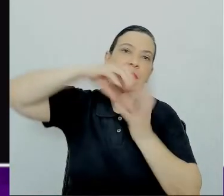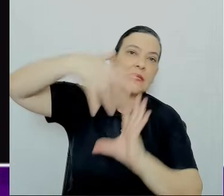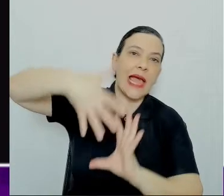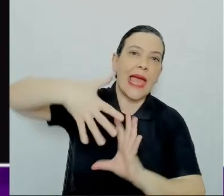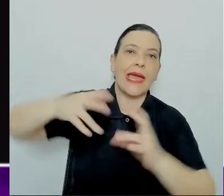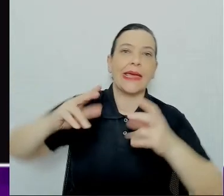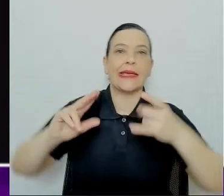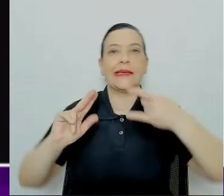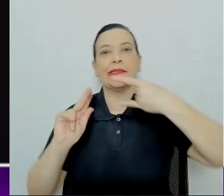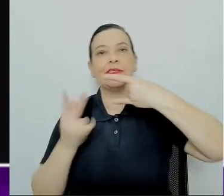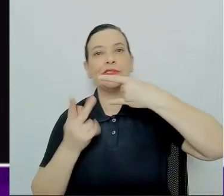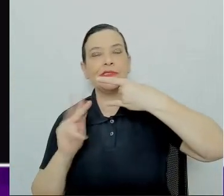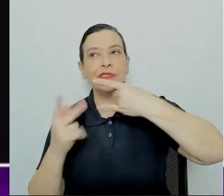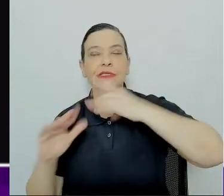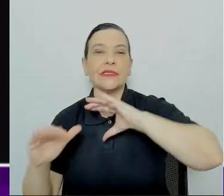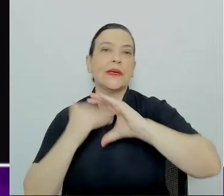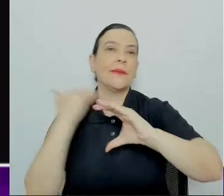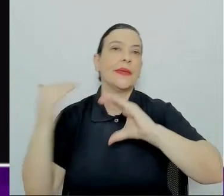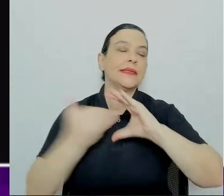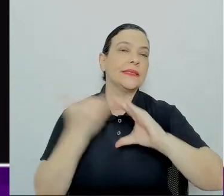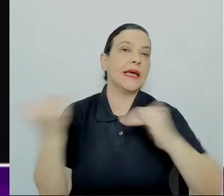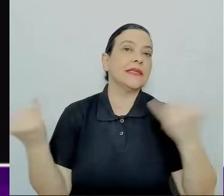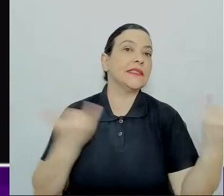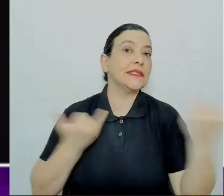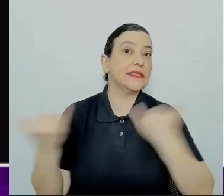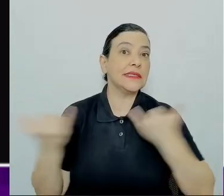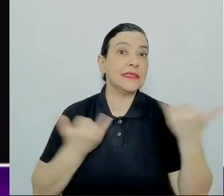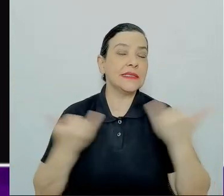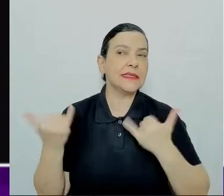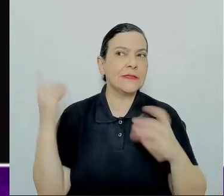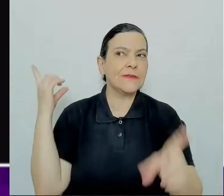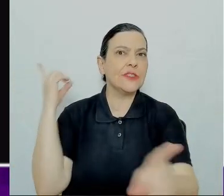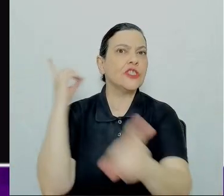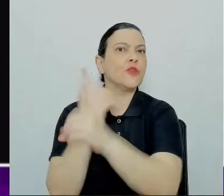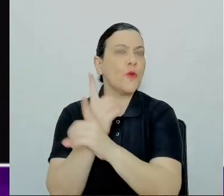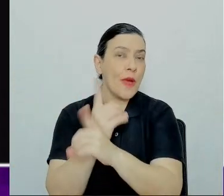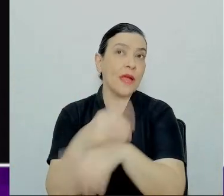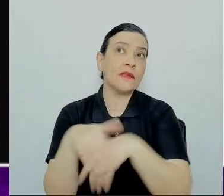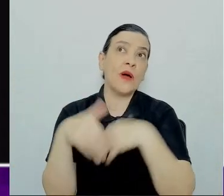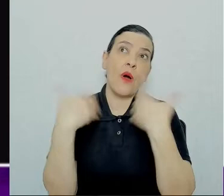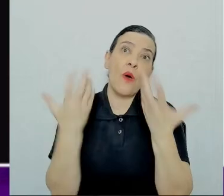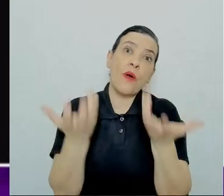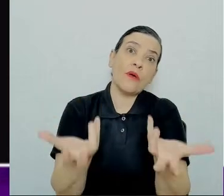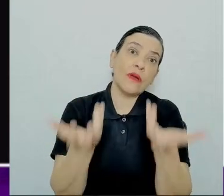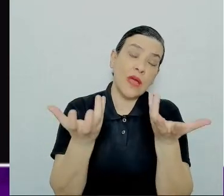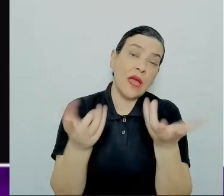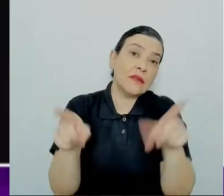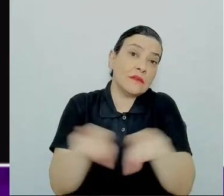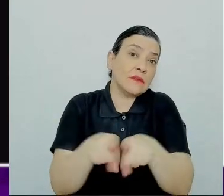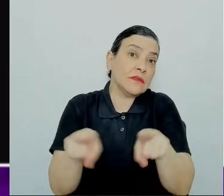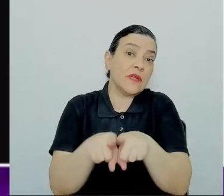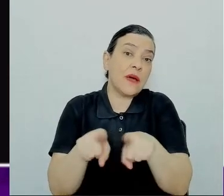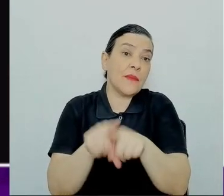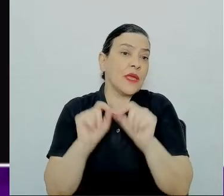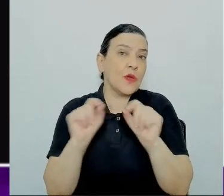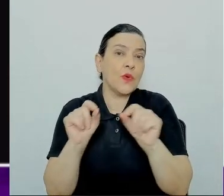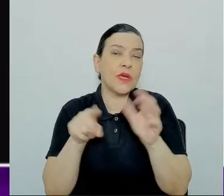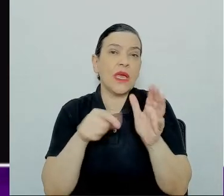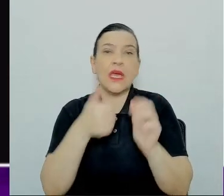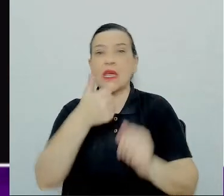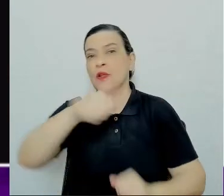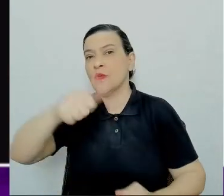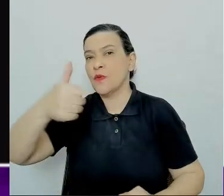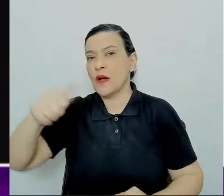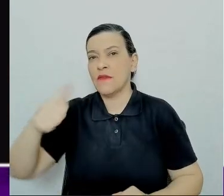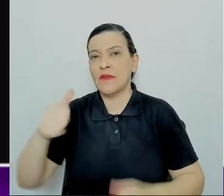uma mensagem informando que algo foi identificado, ou eu quero já que o Sentinel avalie essa informação